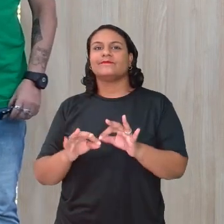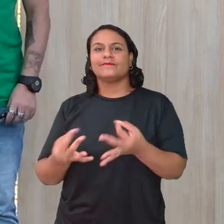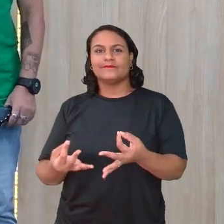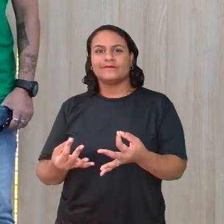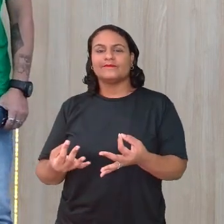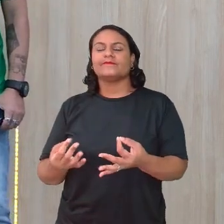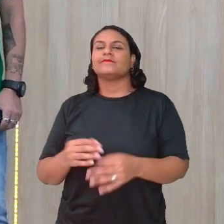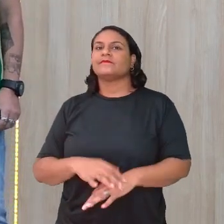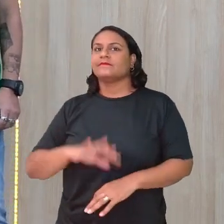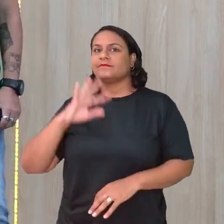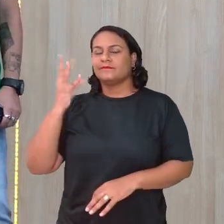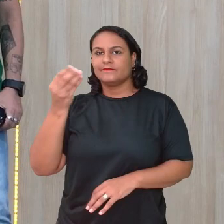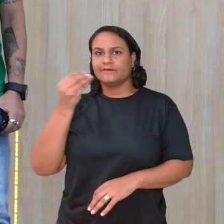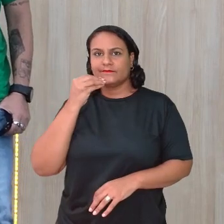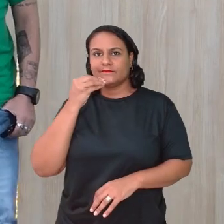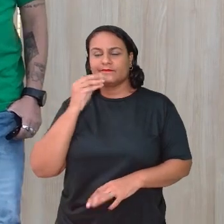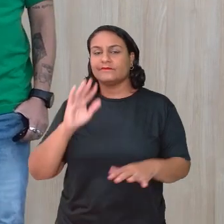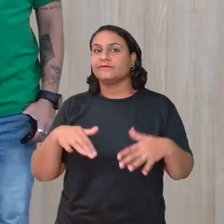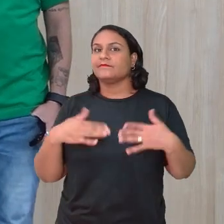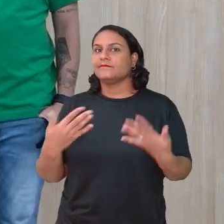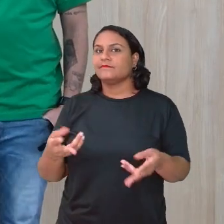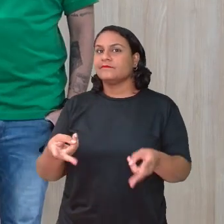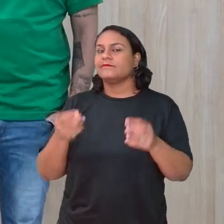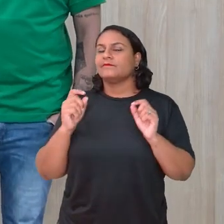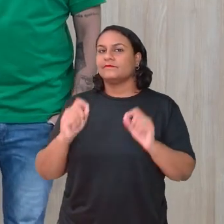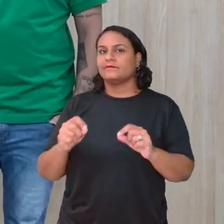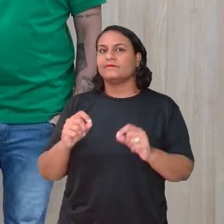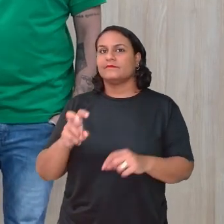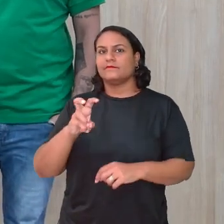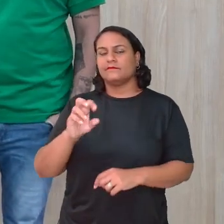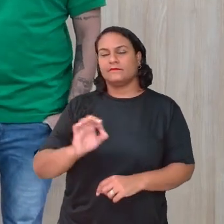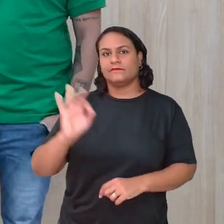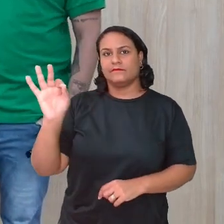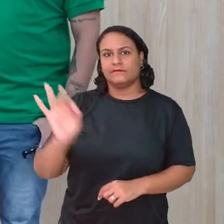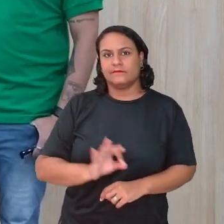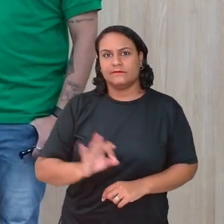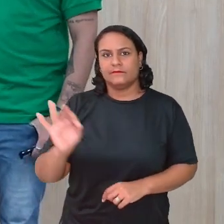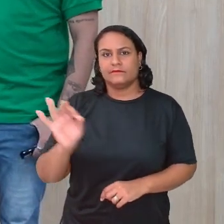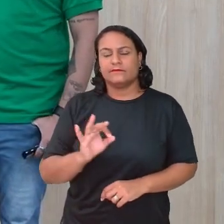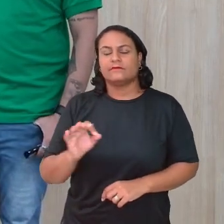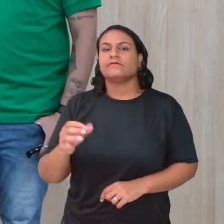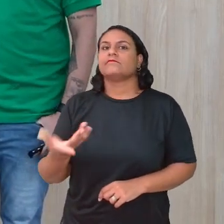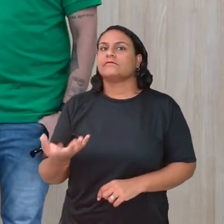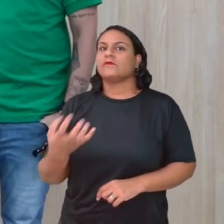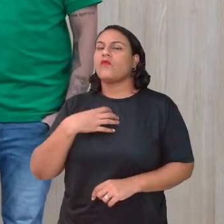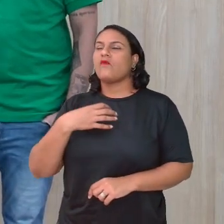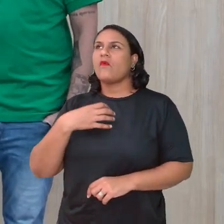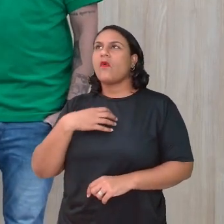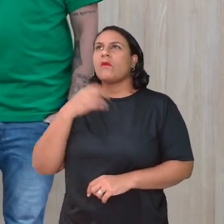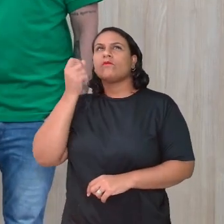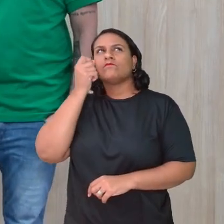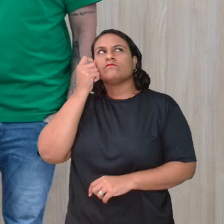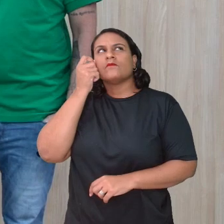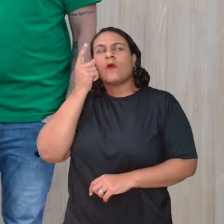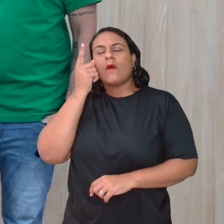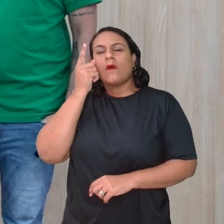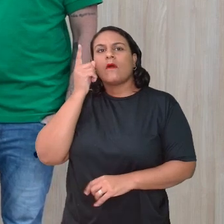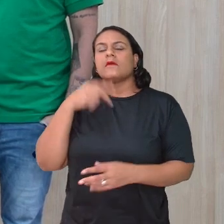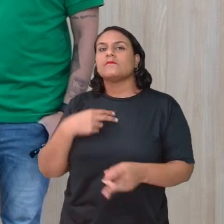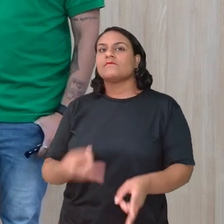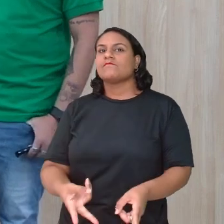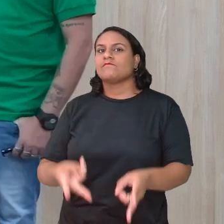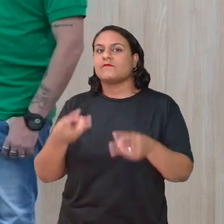chego à probabilidade. Então, a gente percebe que aqueles 50% que a gente de forma intuitiva tinha percebido